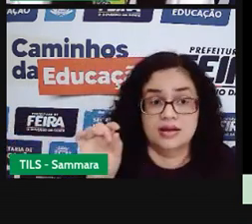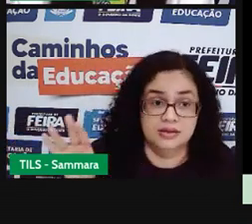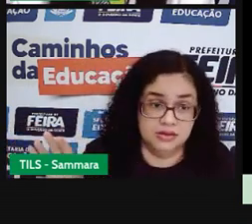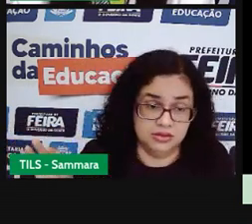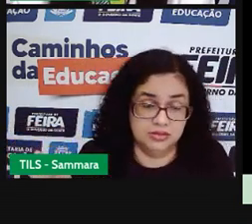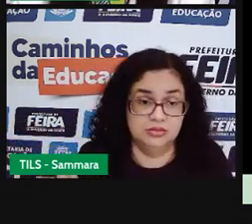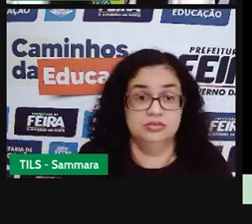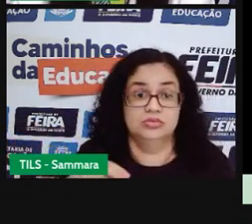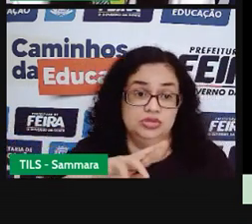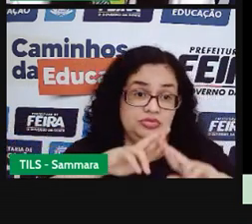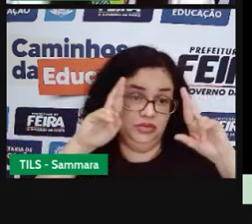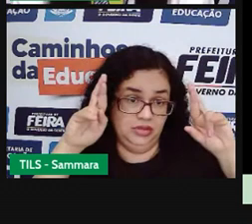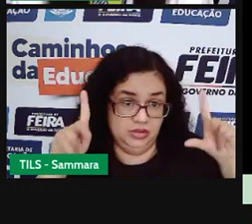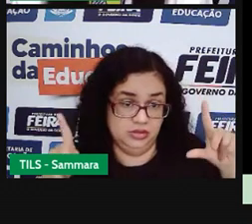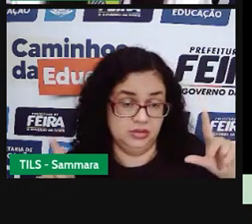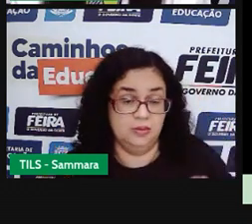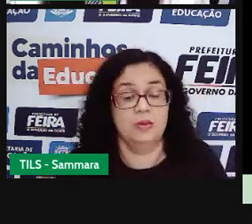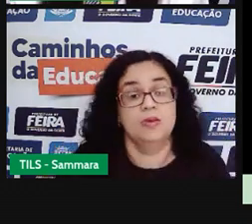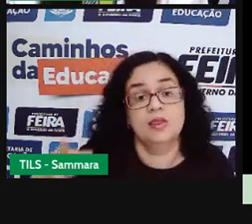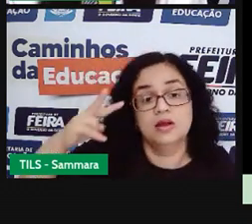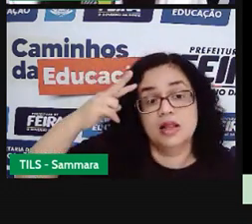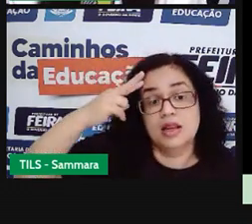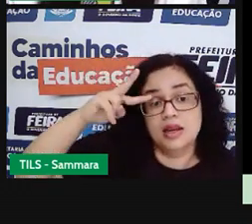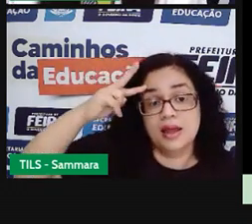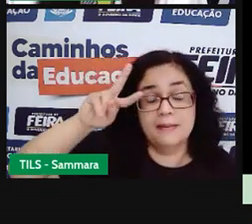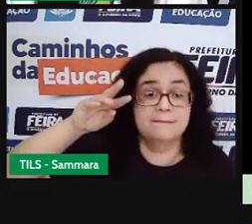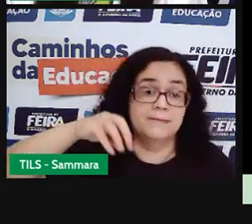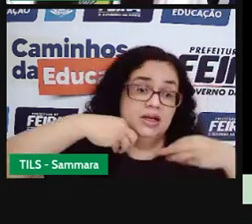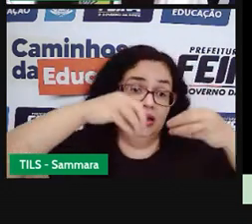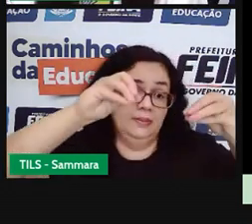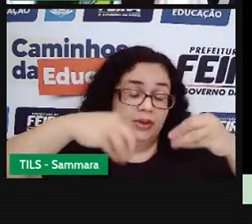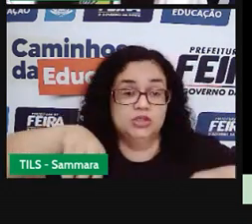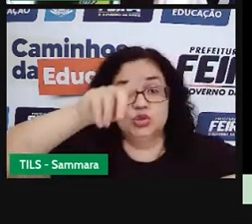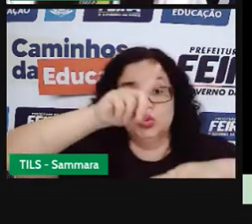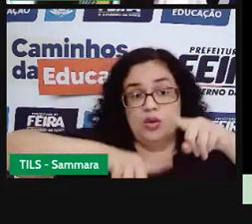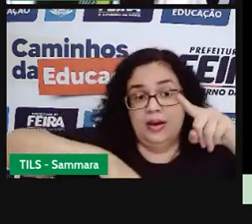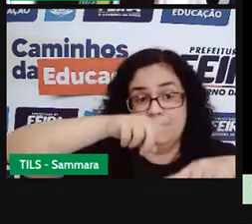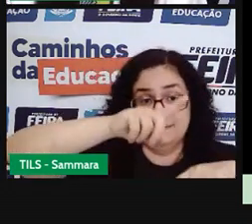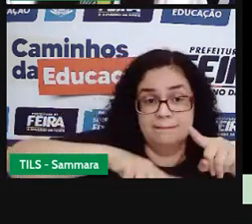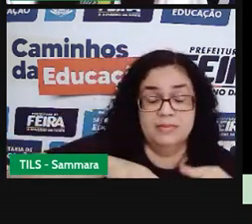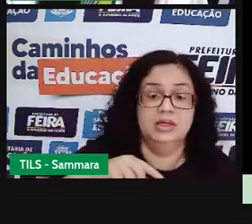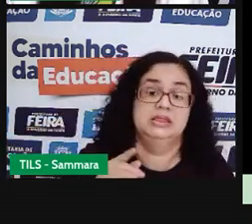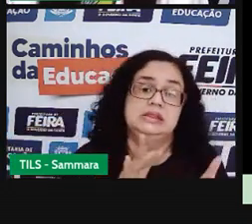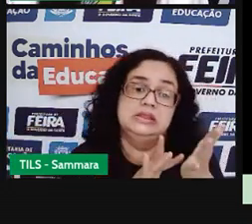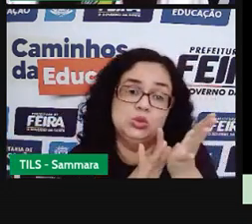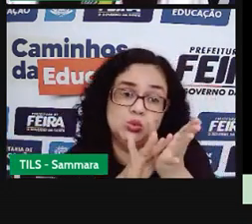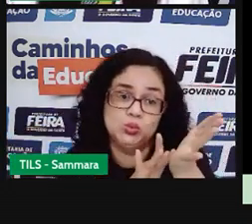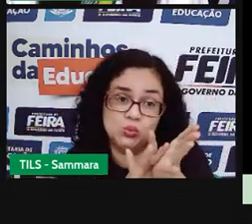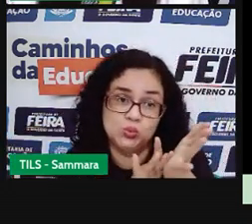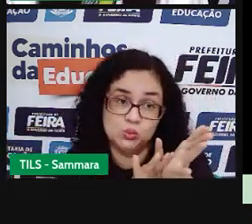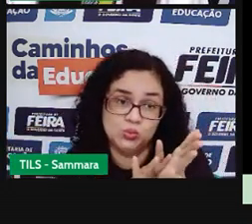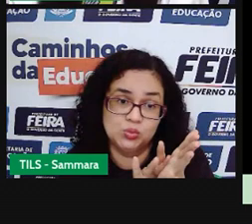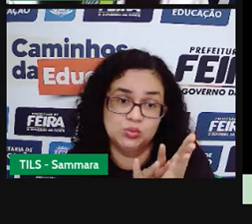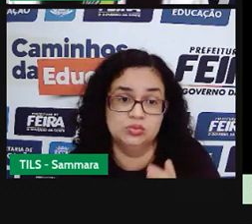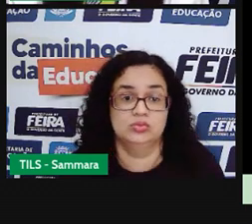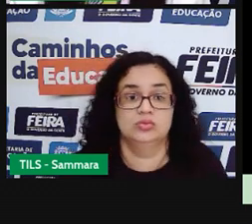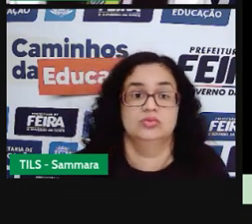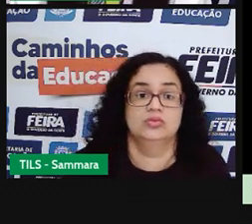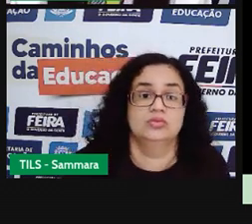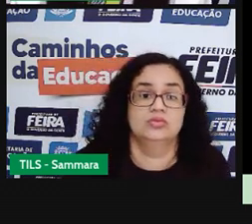diferentes também lembrando aí que o plástico é um material artificial que ele é fabricado